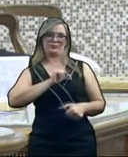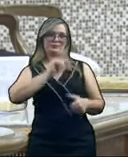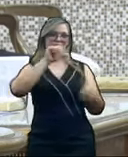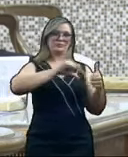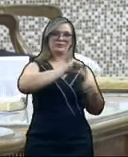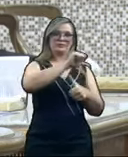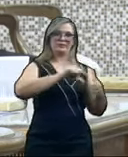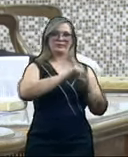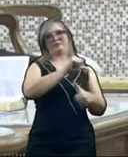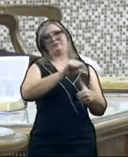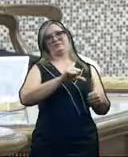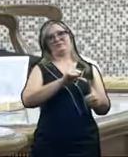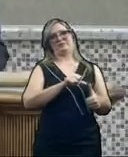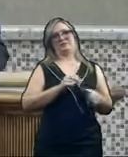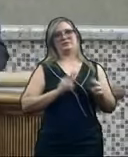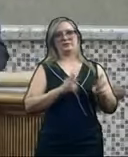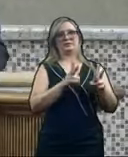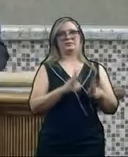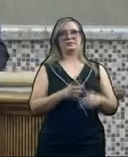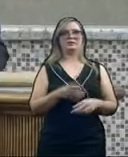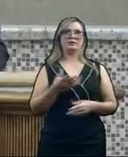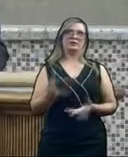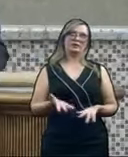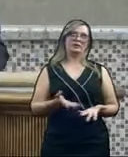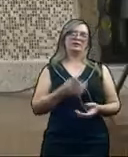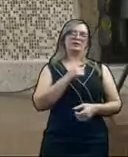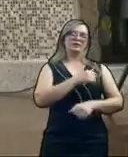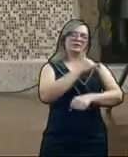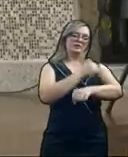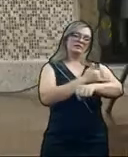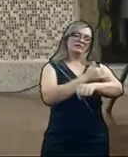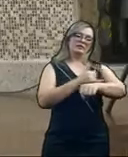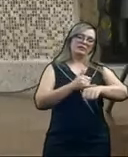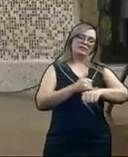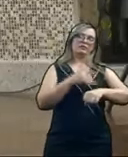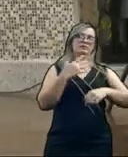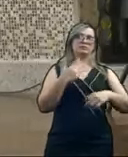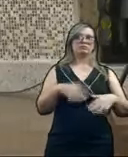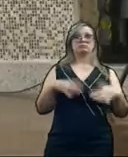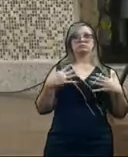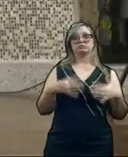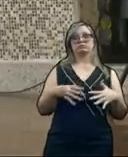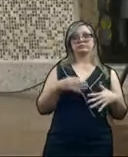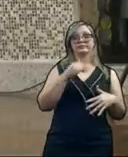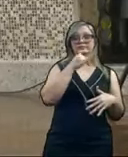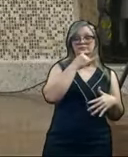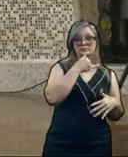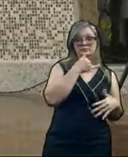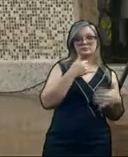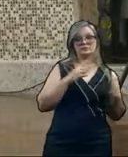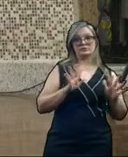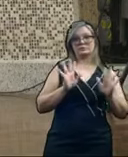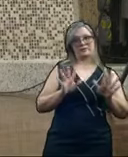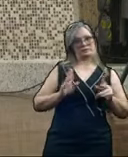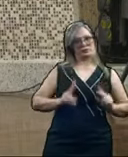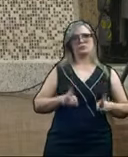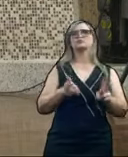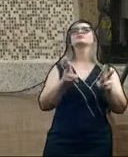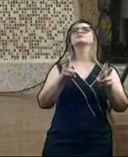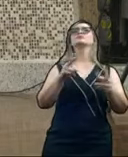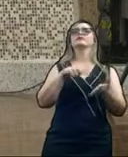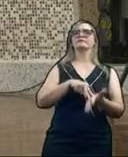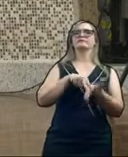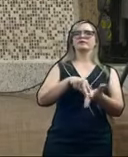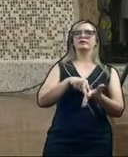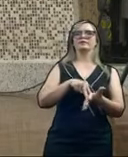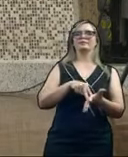em todo o combinado não dava certo o Jacó fica apaixonado pela filha do patrão